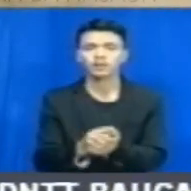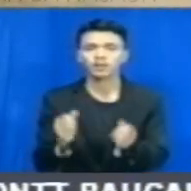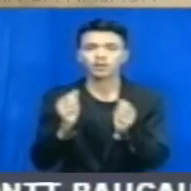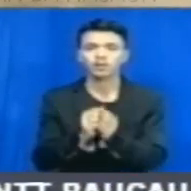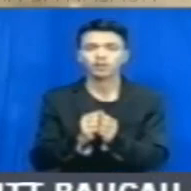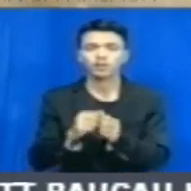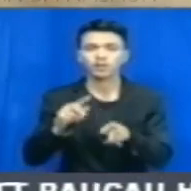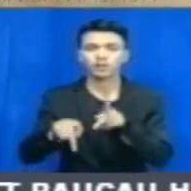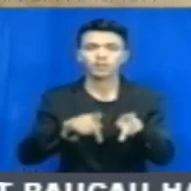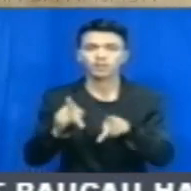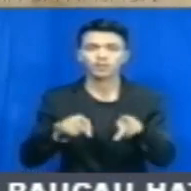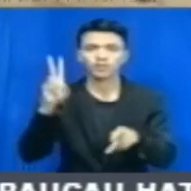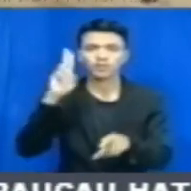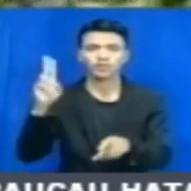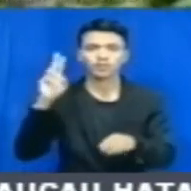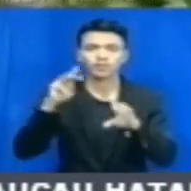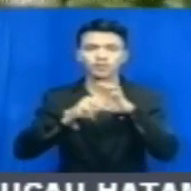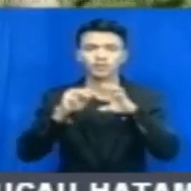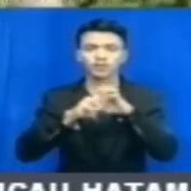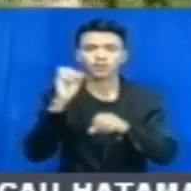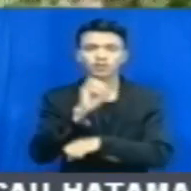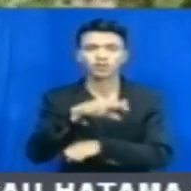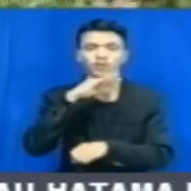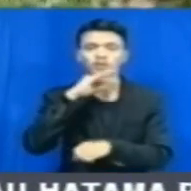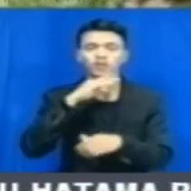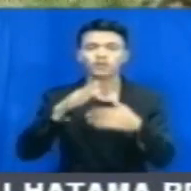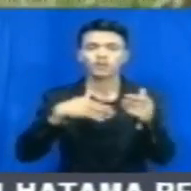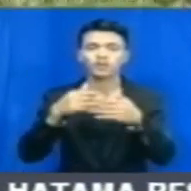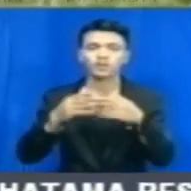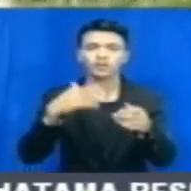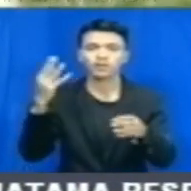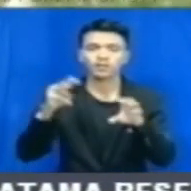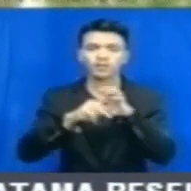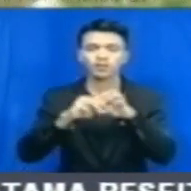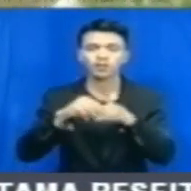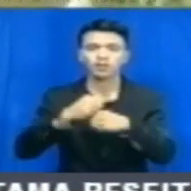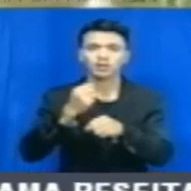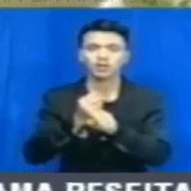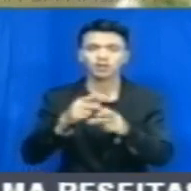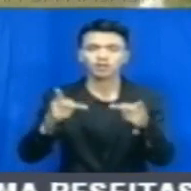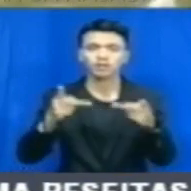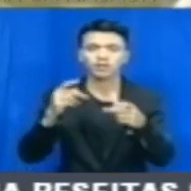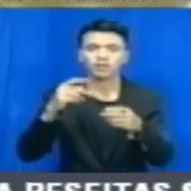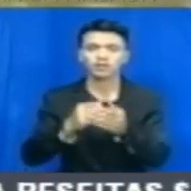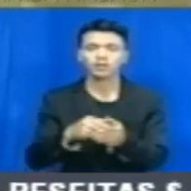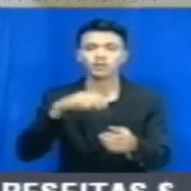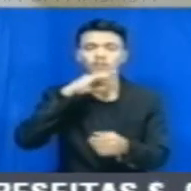relaciona ho sidereu nebe utilize mercado ho disofer arbiru e ha mercado, ho nune se kria fatin lixo e ha mercado o refere.